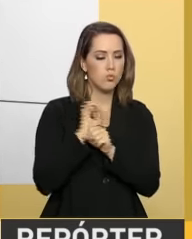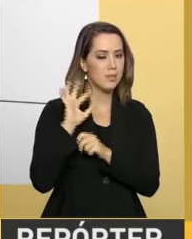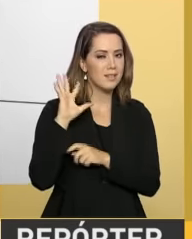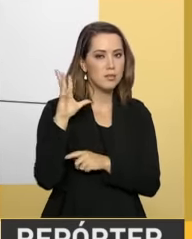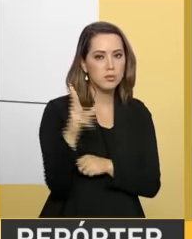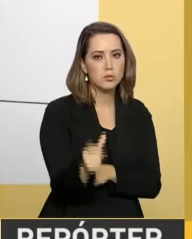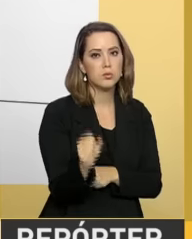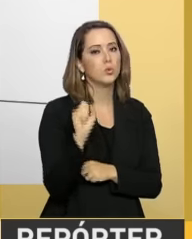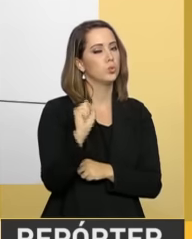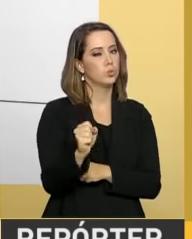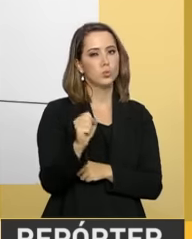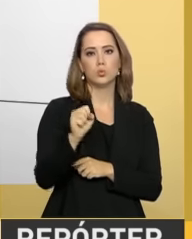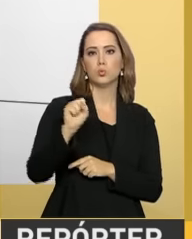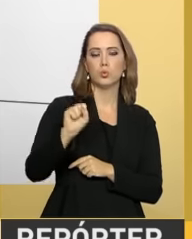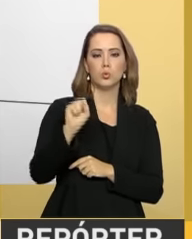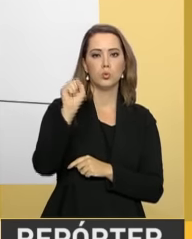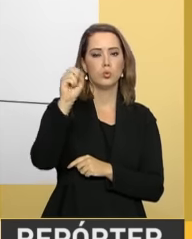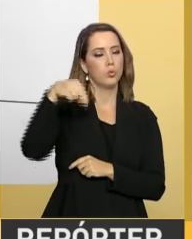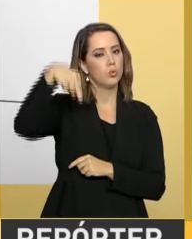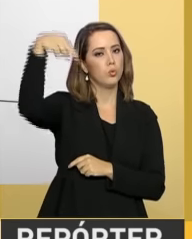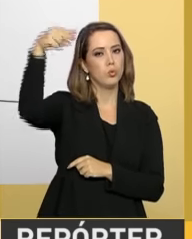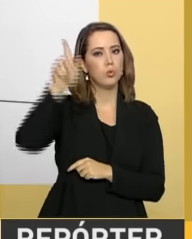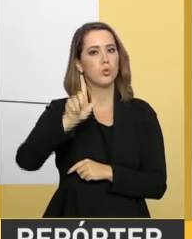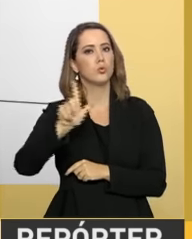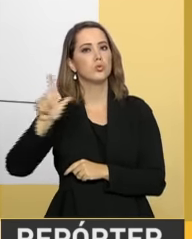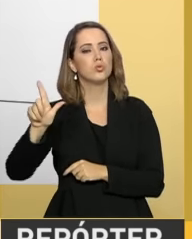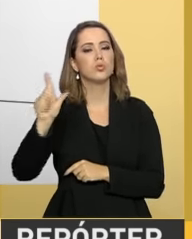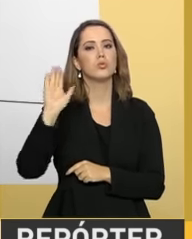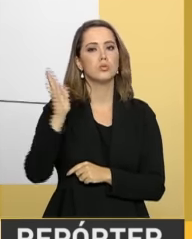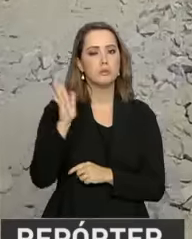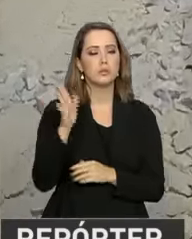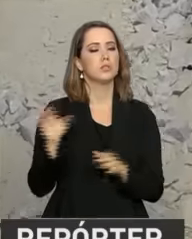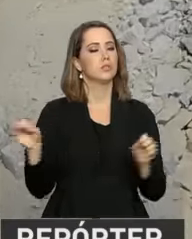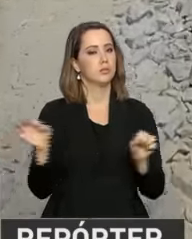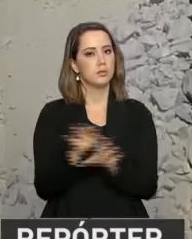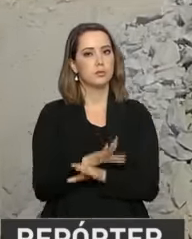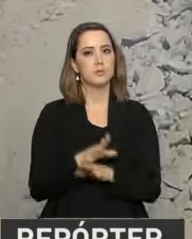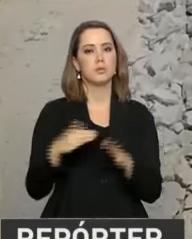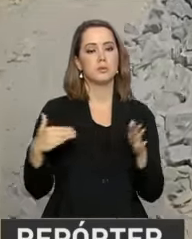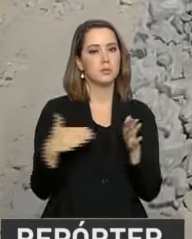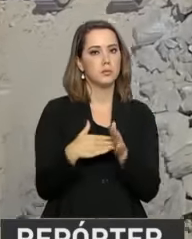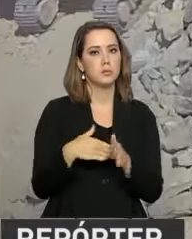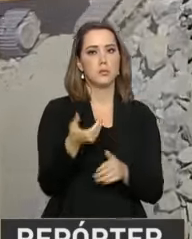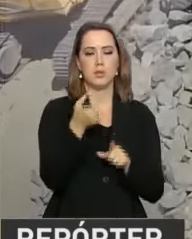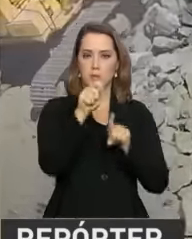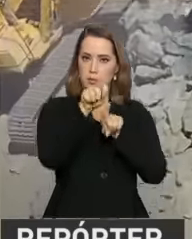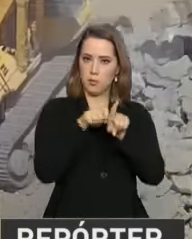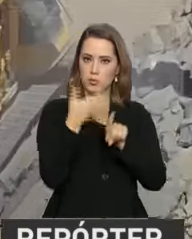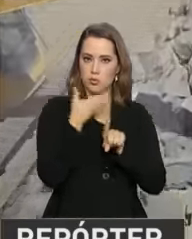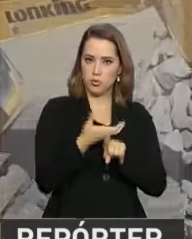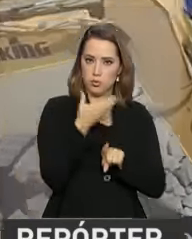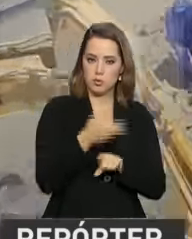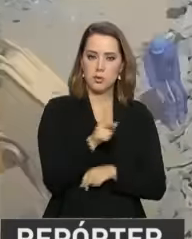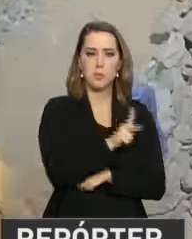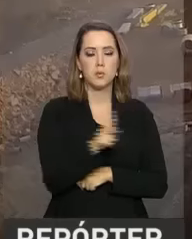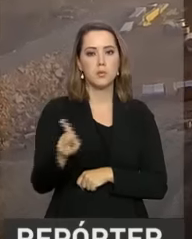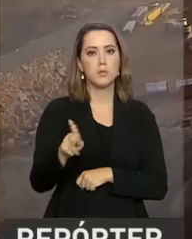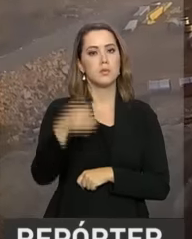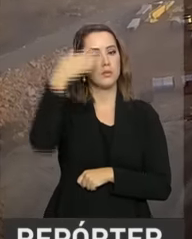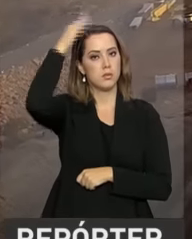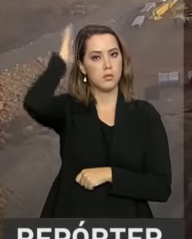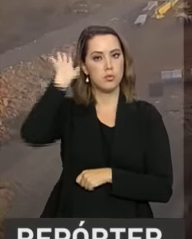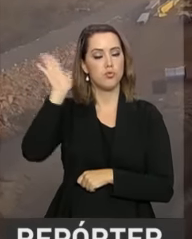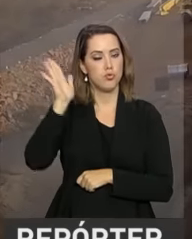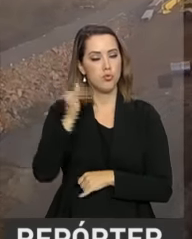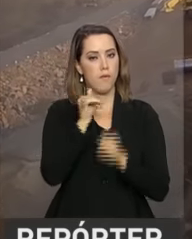tanto do eixo Norte quanto do eixo Leste estarão prontas até dezembro o presidente Michel Temer estará inclusive anunciando na próxima semana